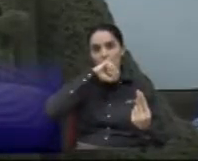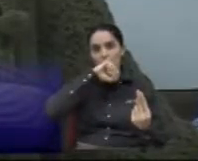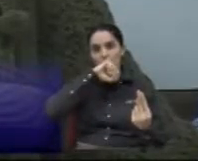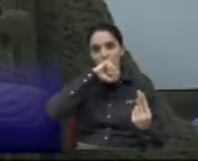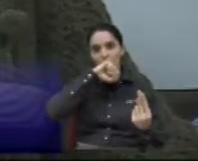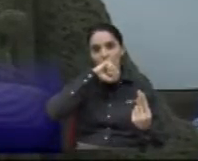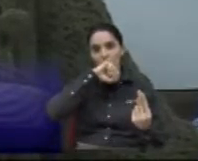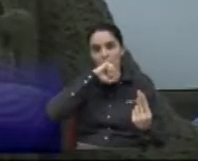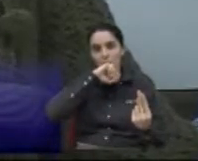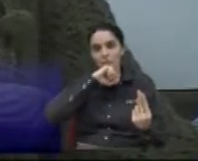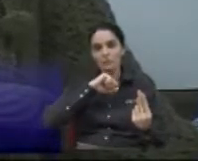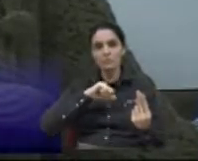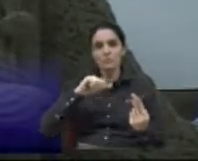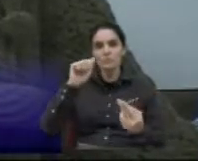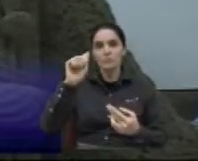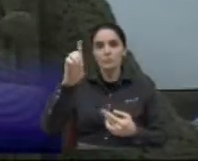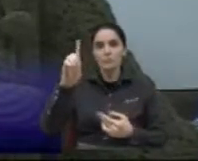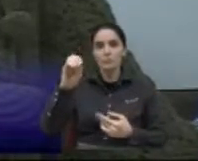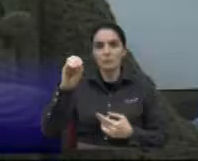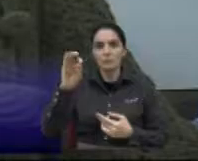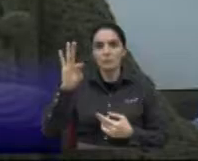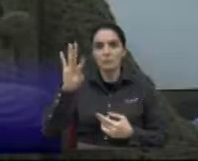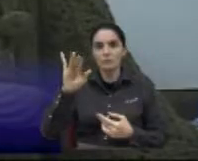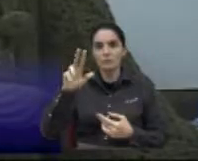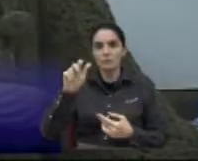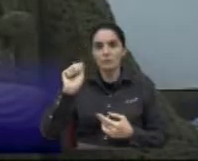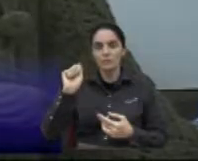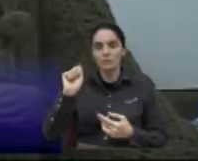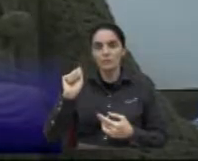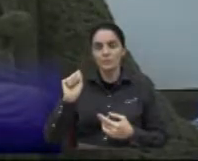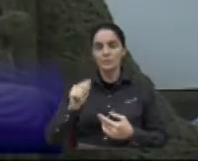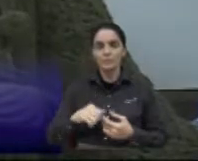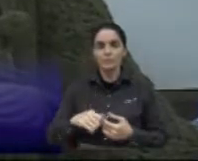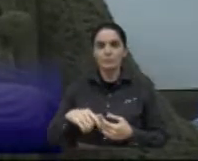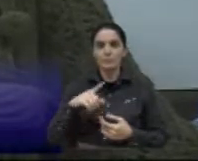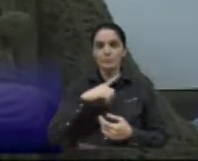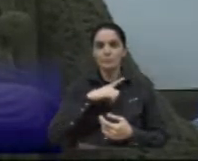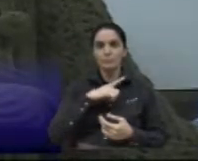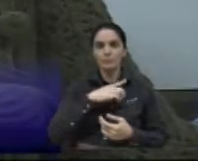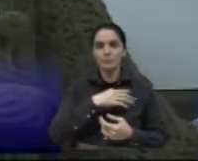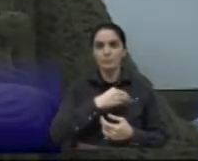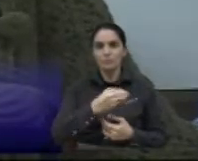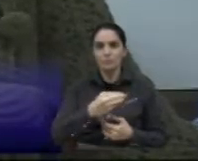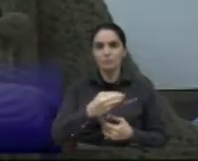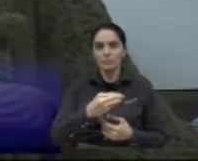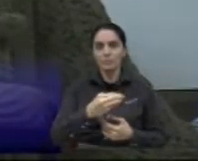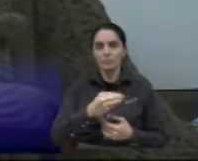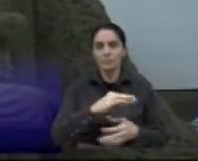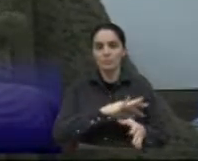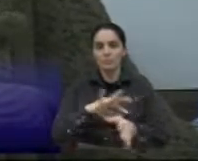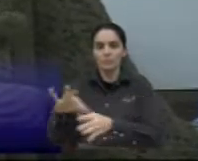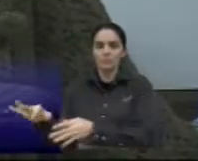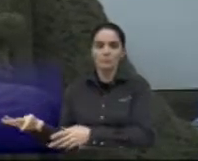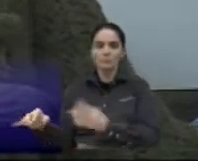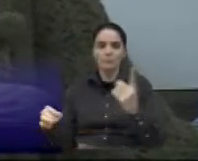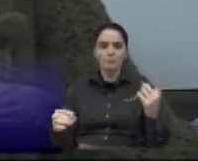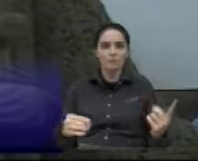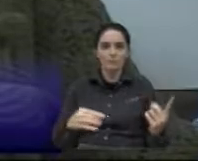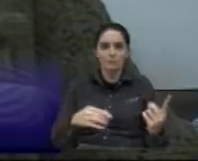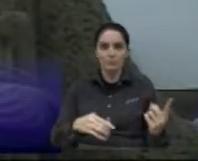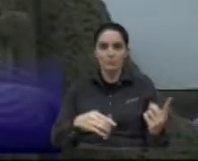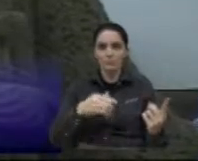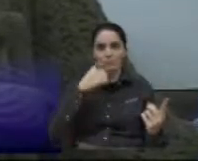seu filho. E que quando a mãe é natural, quando seu filho é natural, você já tem amor por ele. A mãe